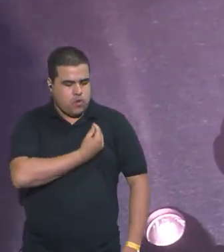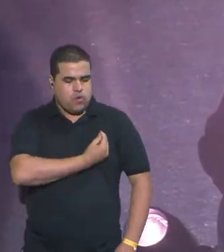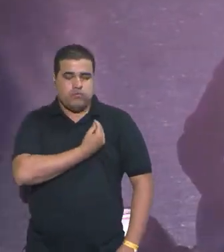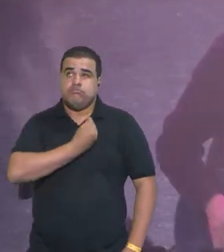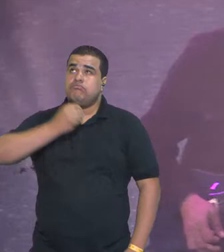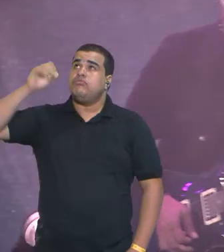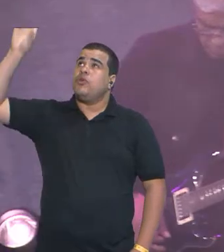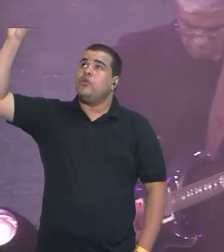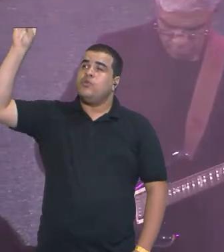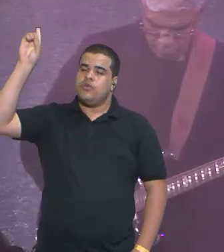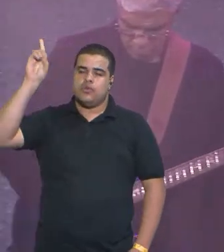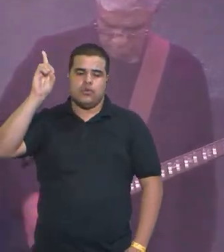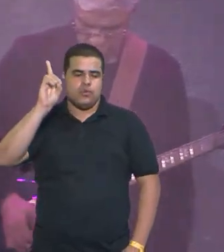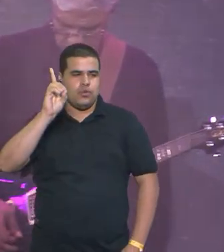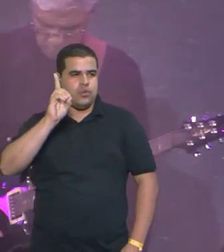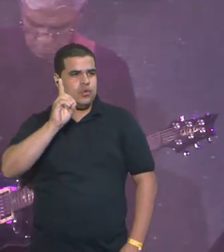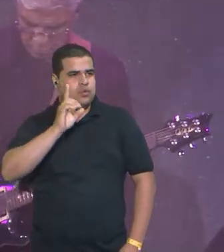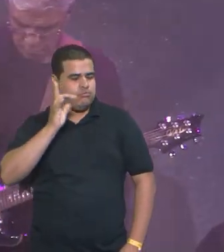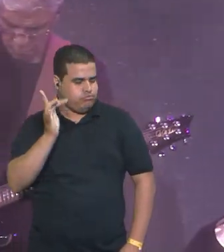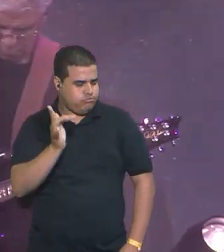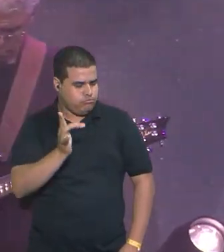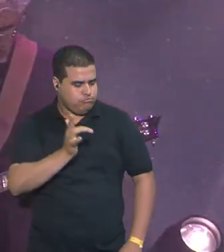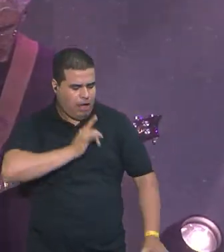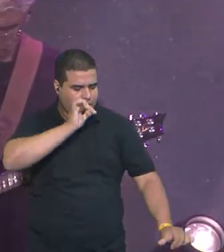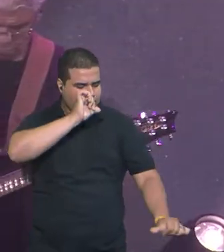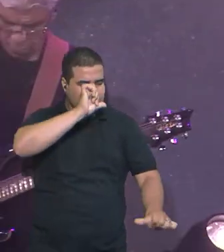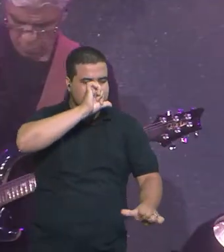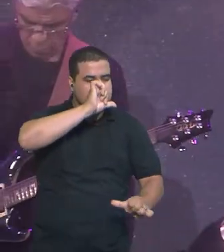transforma minha vida meu